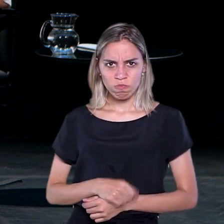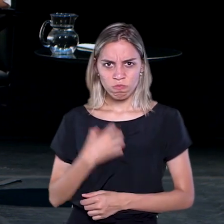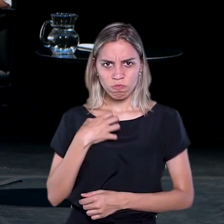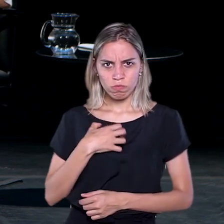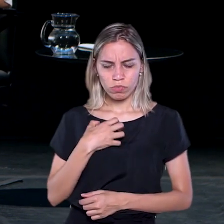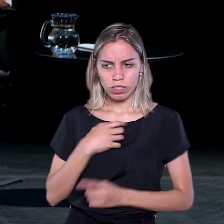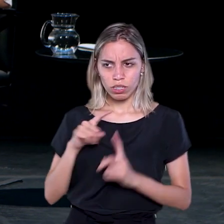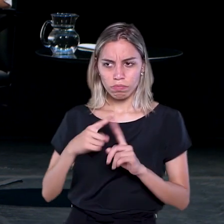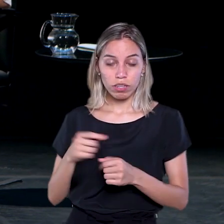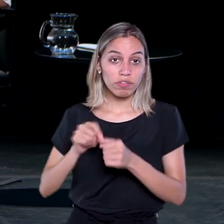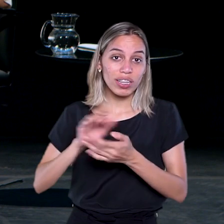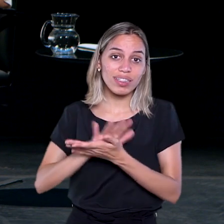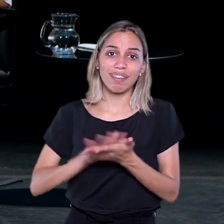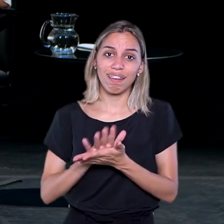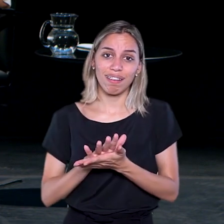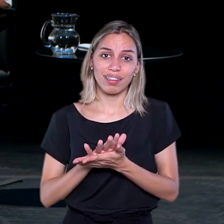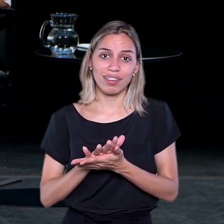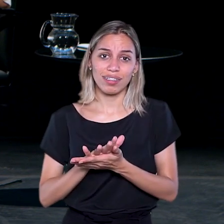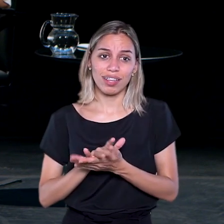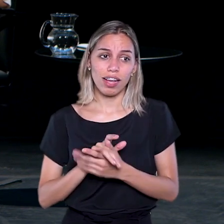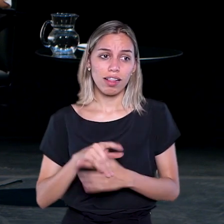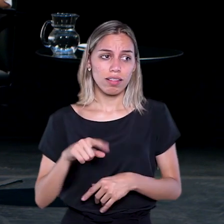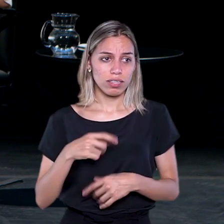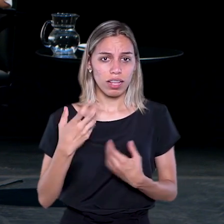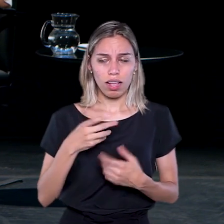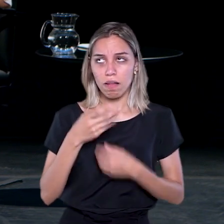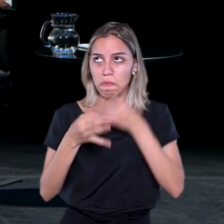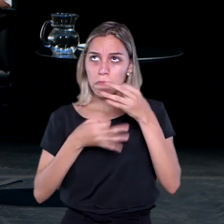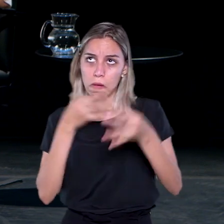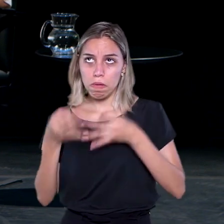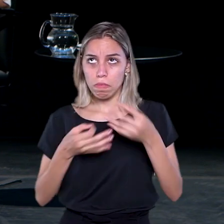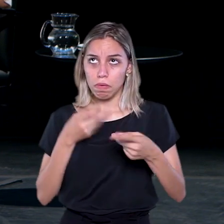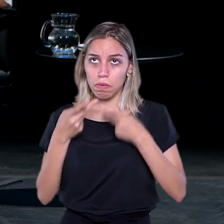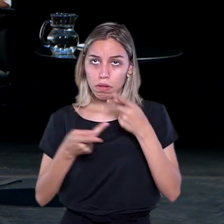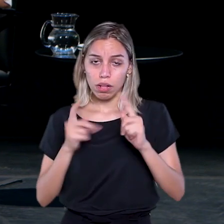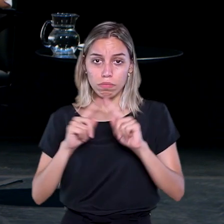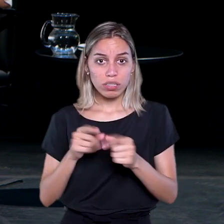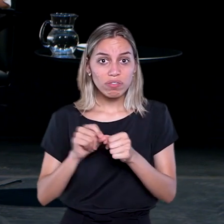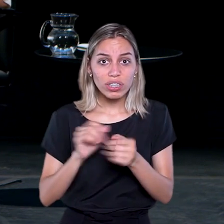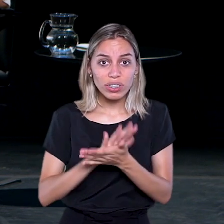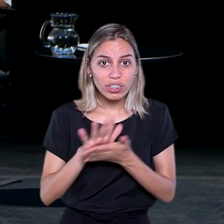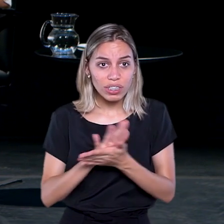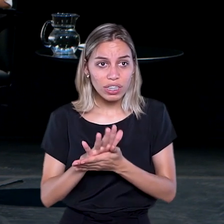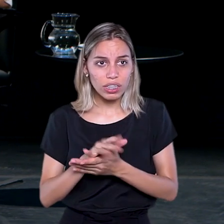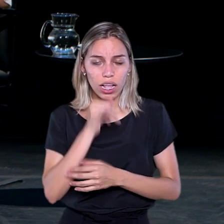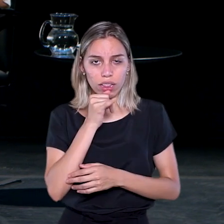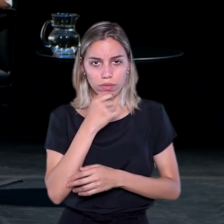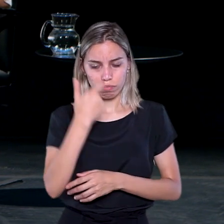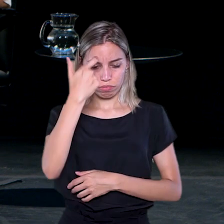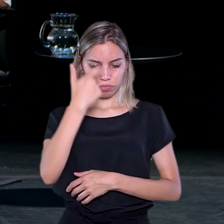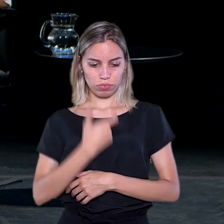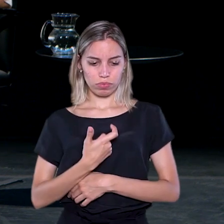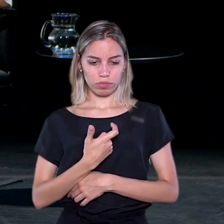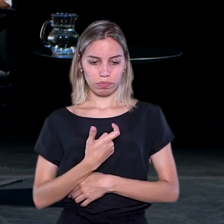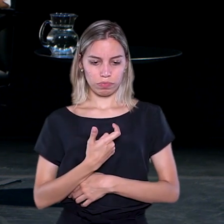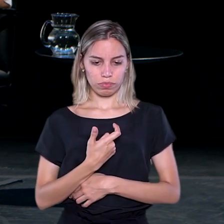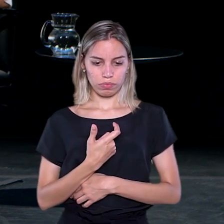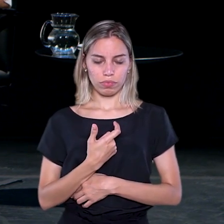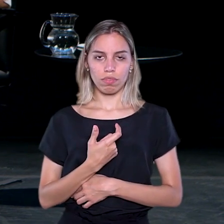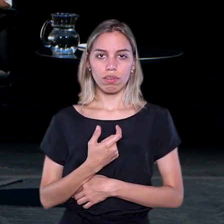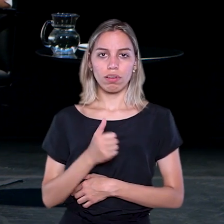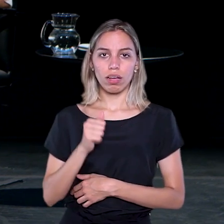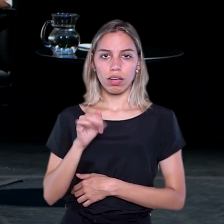mero discurso antirracista e partir para a prática antirracista. Eu vou invocar Lourenço Cardoso, um intelectual negro que vai